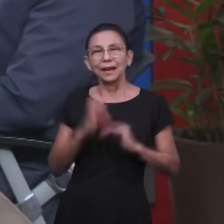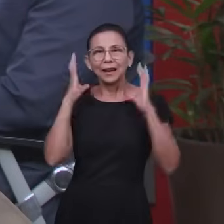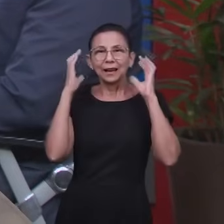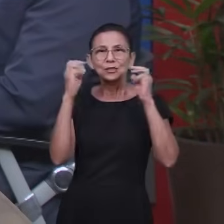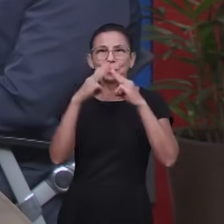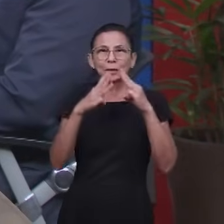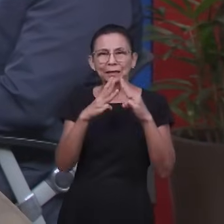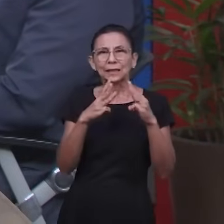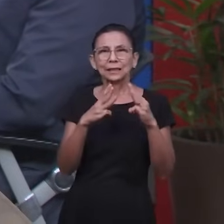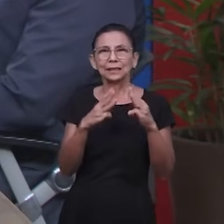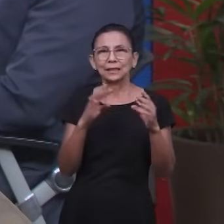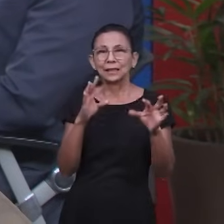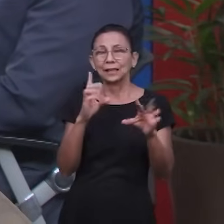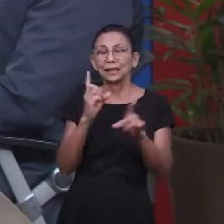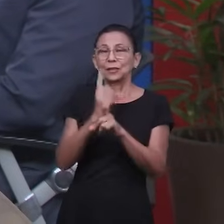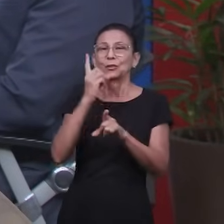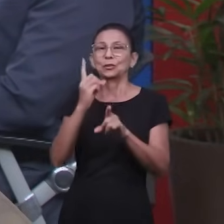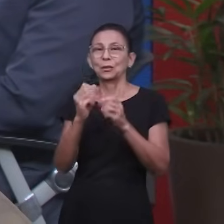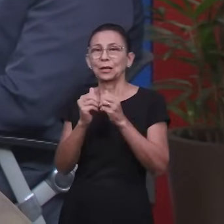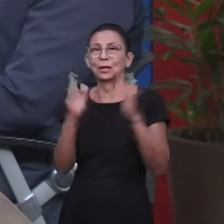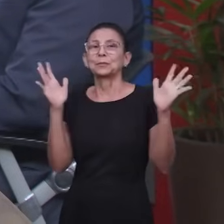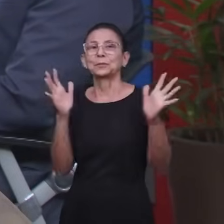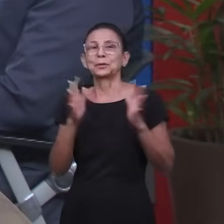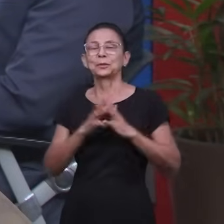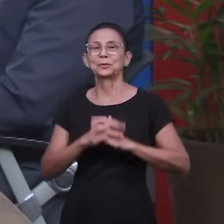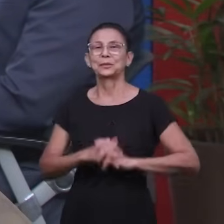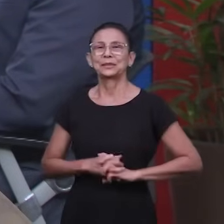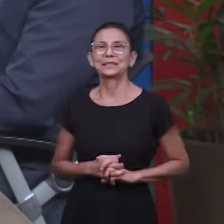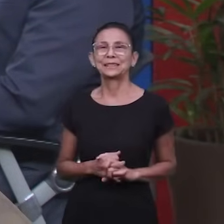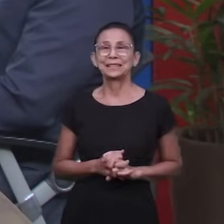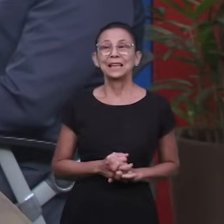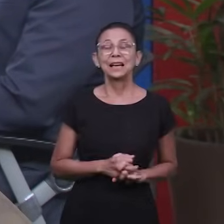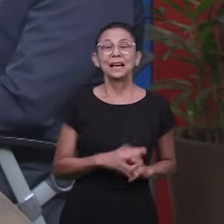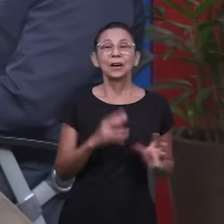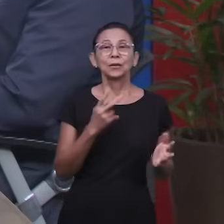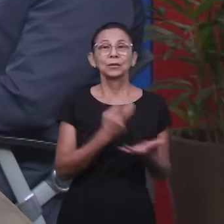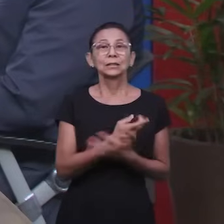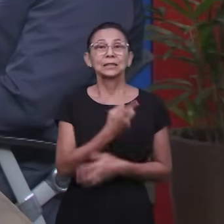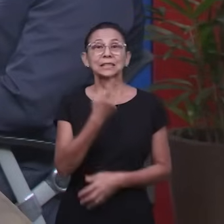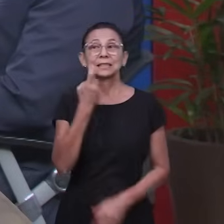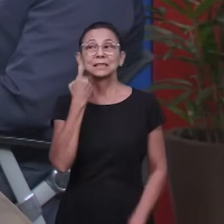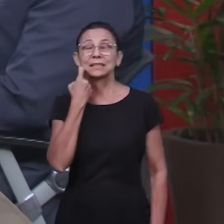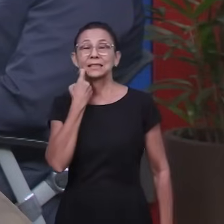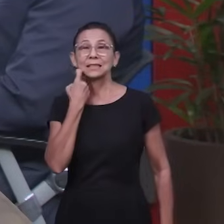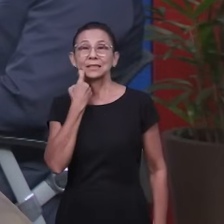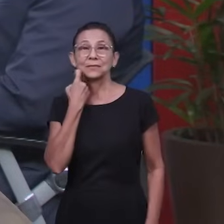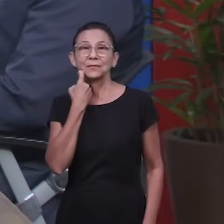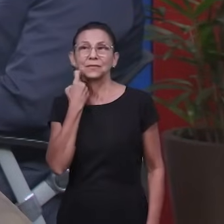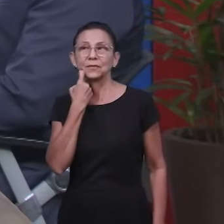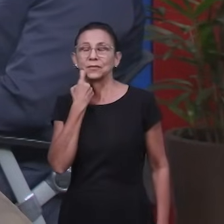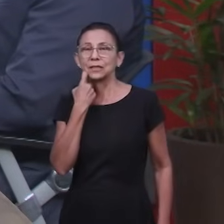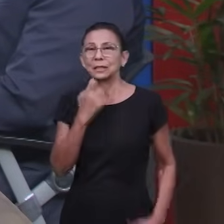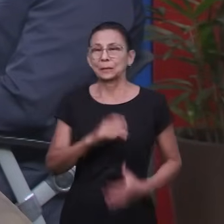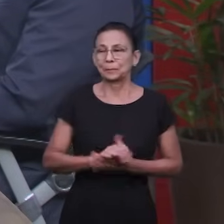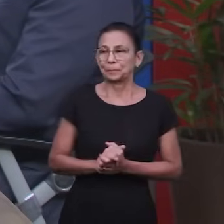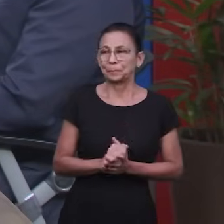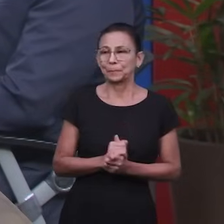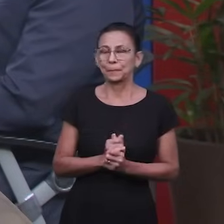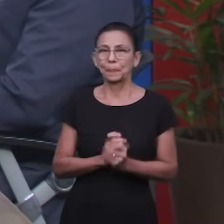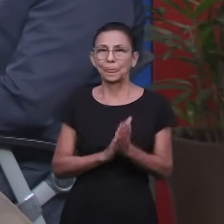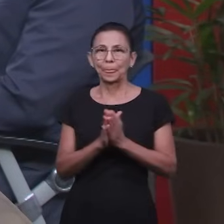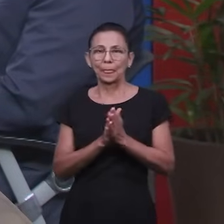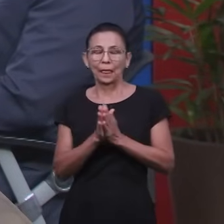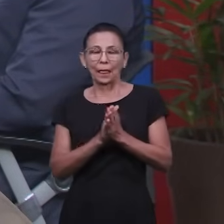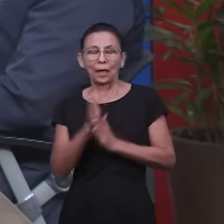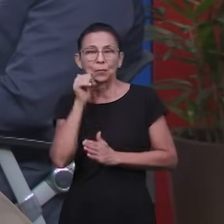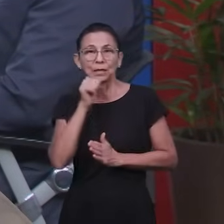na sexta-feira, ela falou, tá na hora. Quando foi ligar, o marido deu sono, que eu